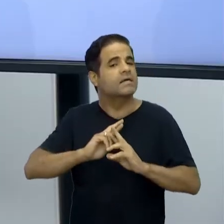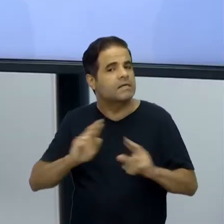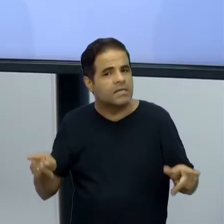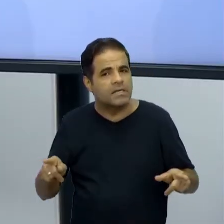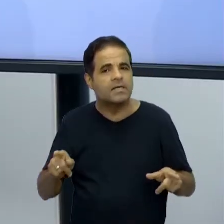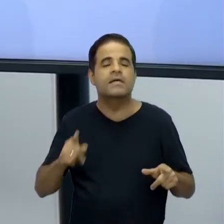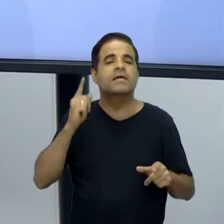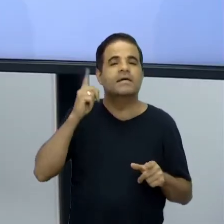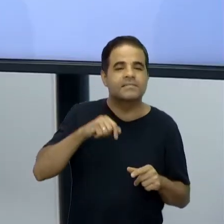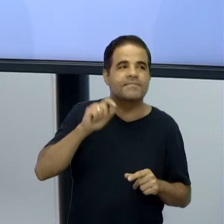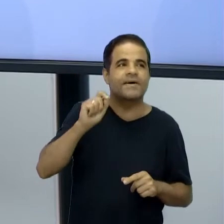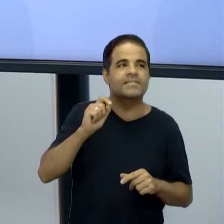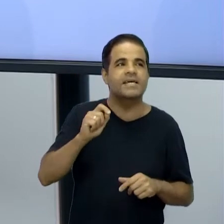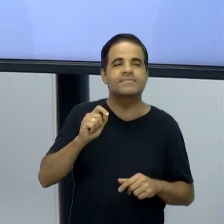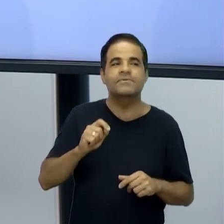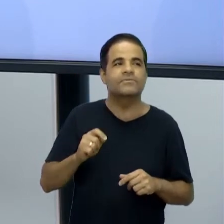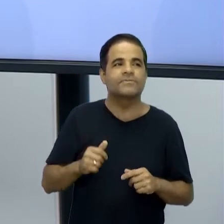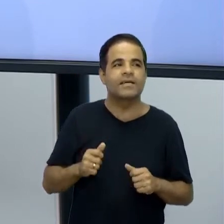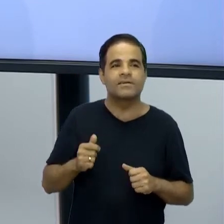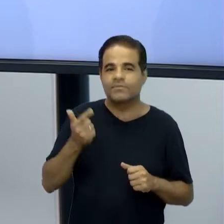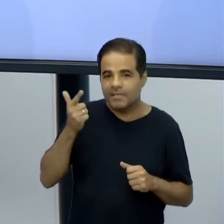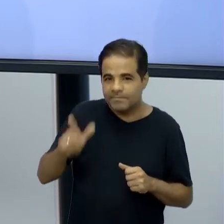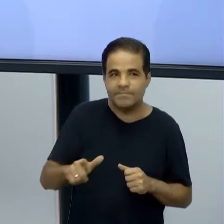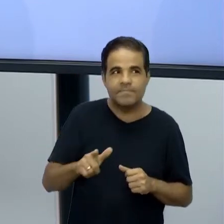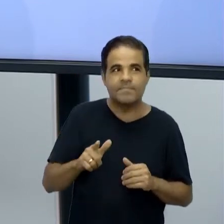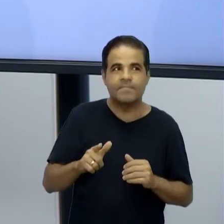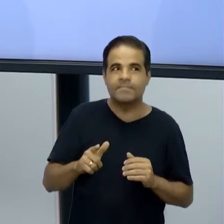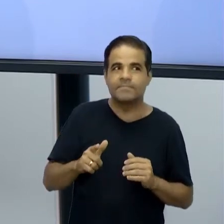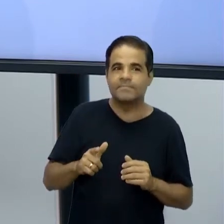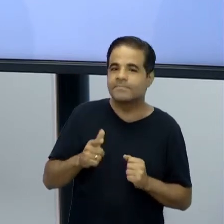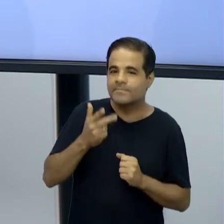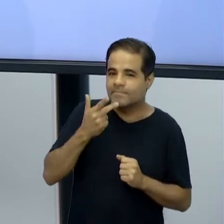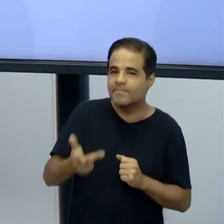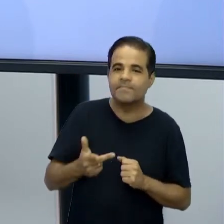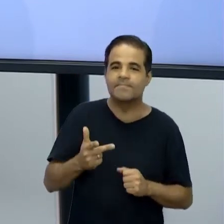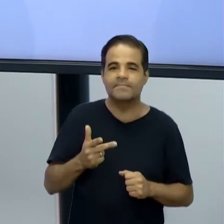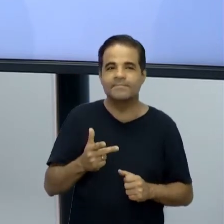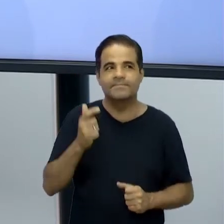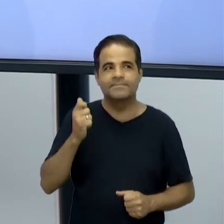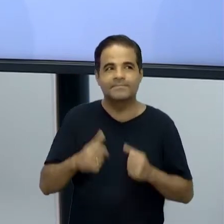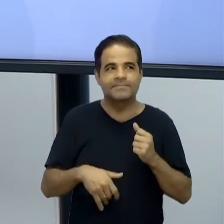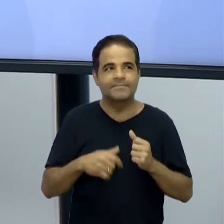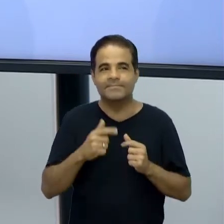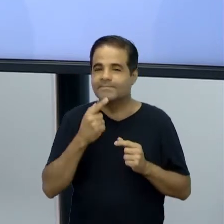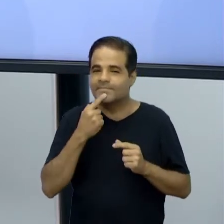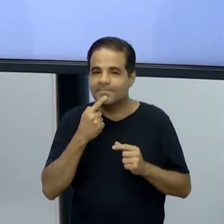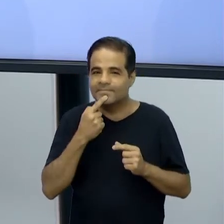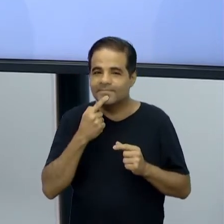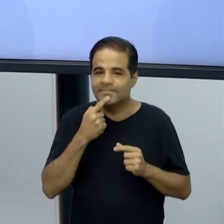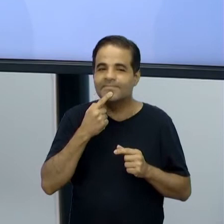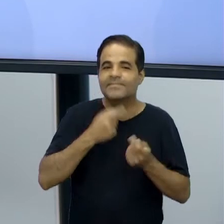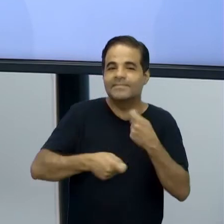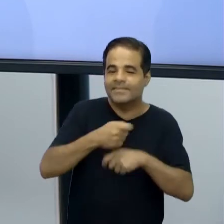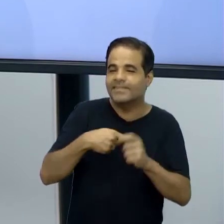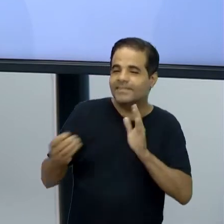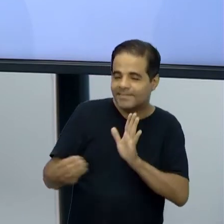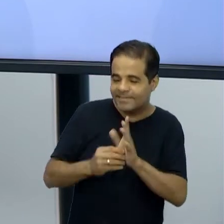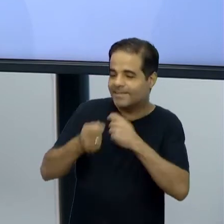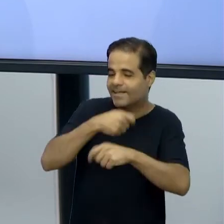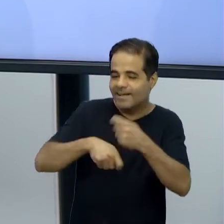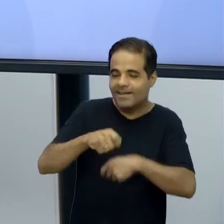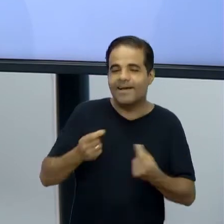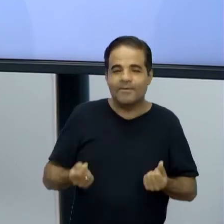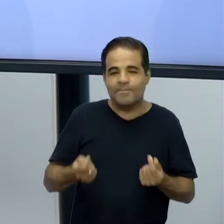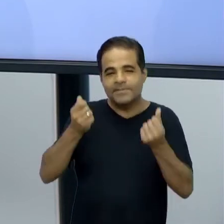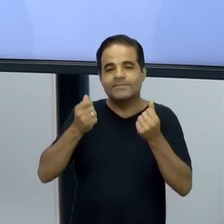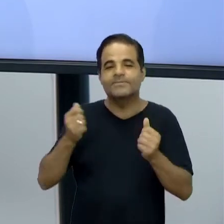sabe a diferença aí do que é um financiamento e o que é um empréstimo? Eu parti aqui nos corredores do Centro de Mídia e fui perguntando